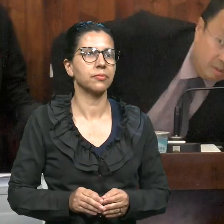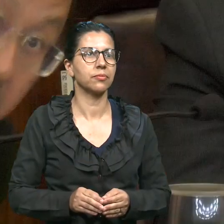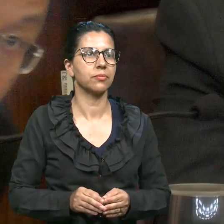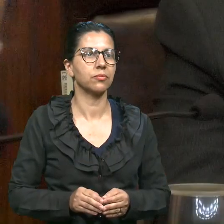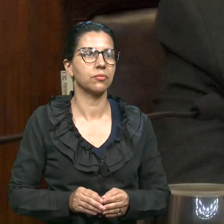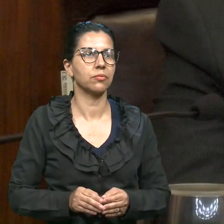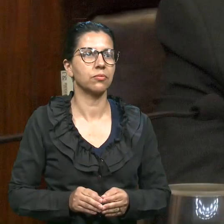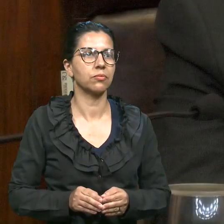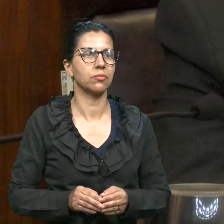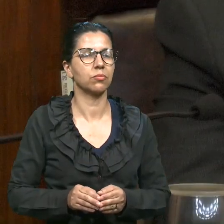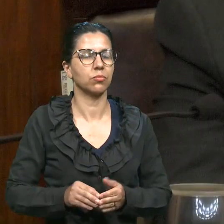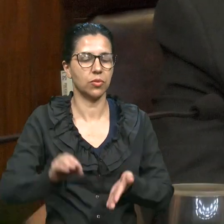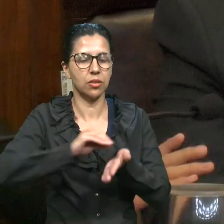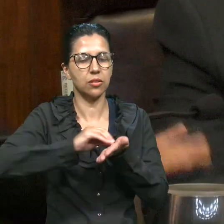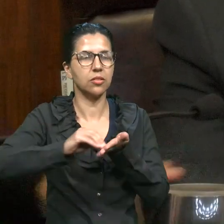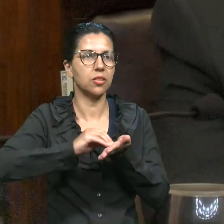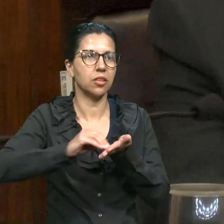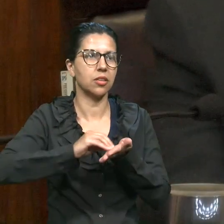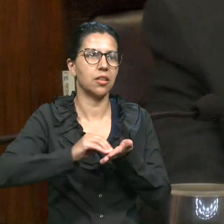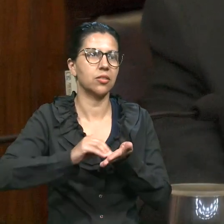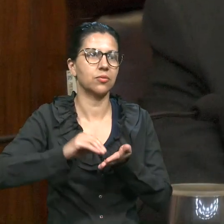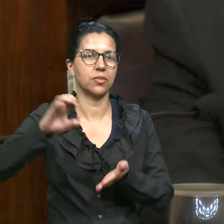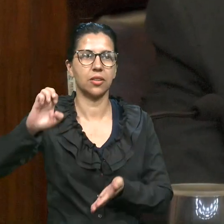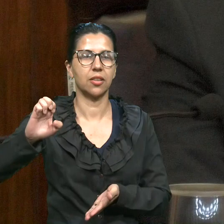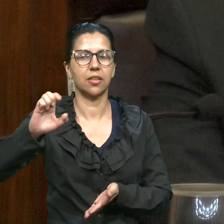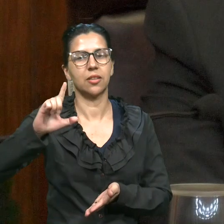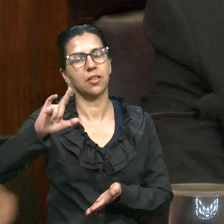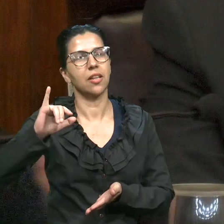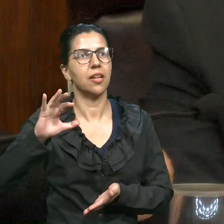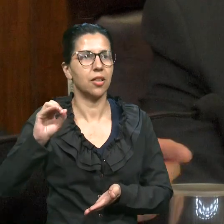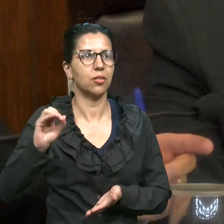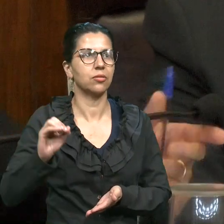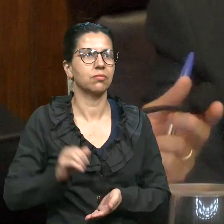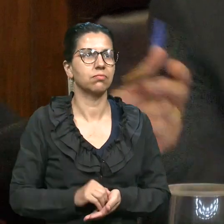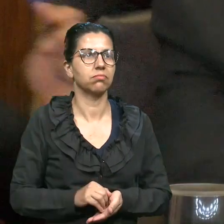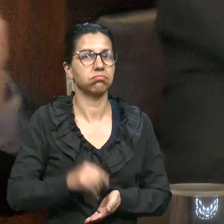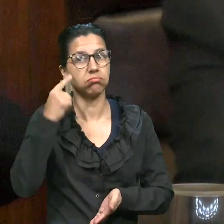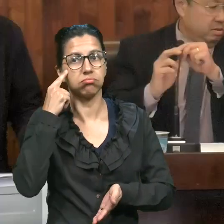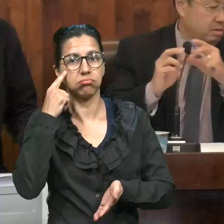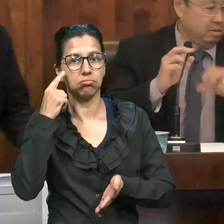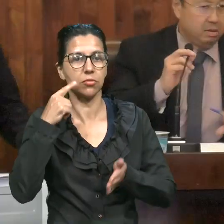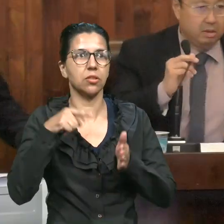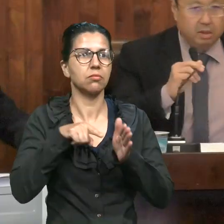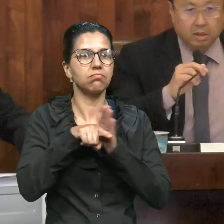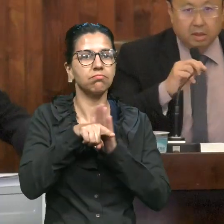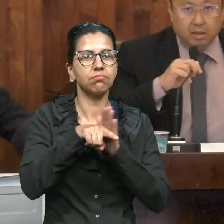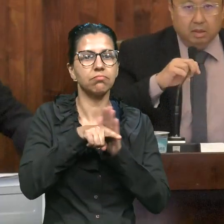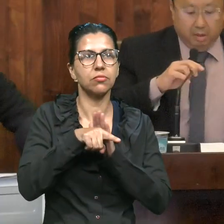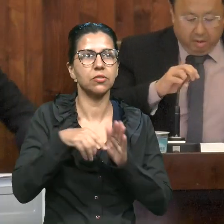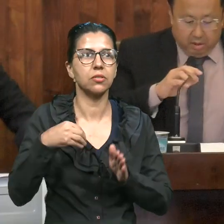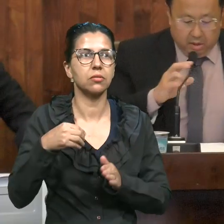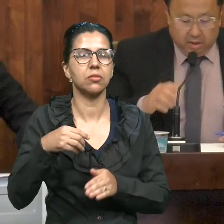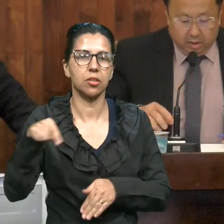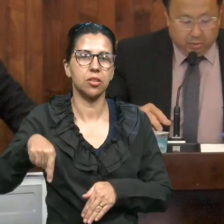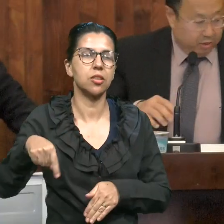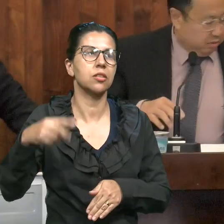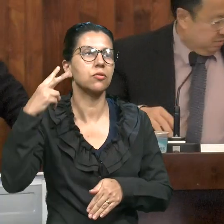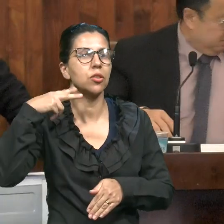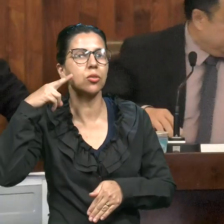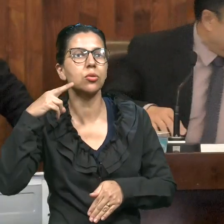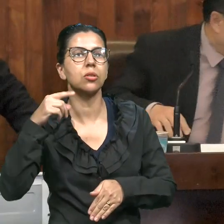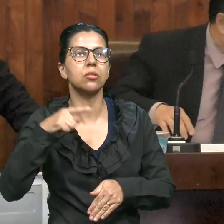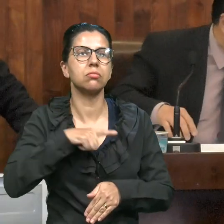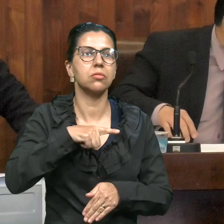ao nosso primeiro secretário, doutor Helio Ajeca, que proceda à verificação de presença dos senhores vereadores.